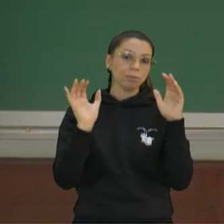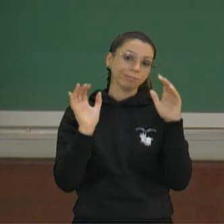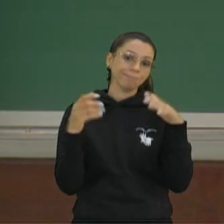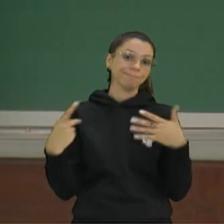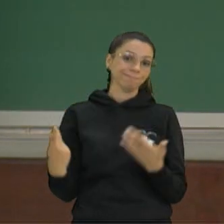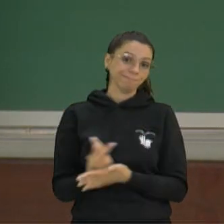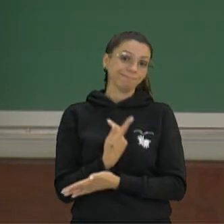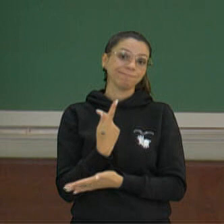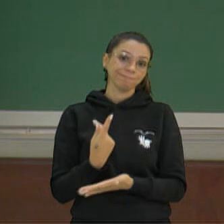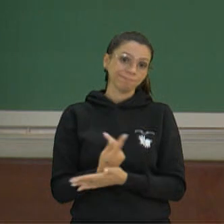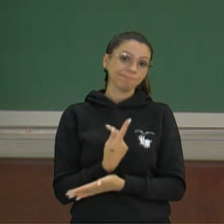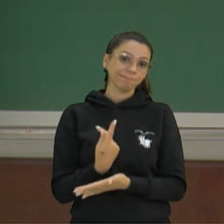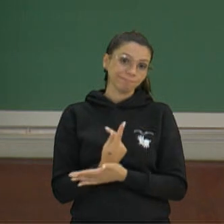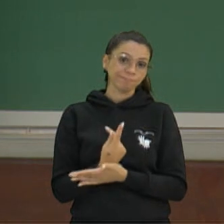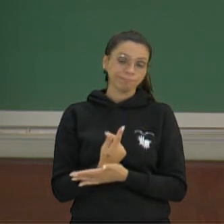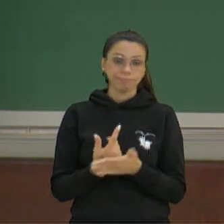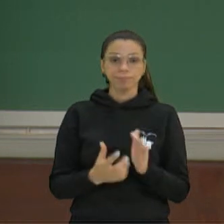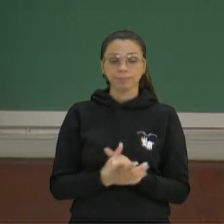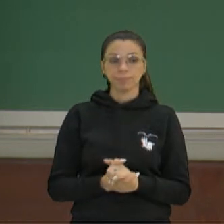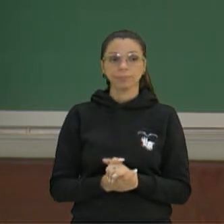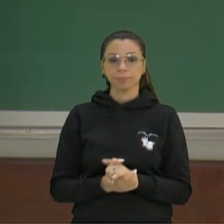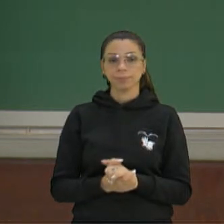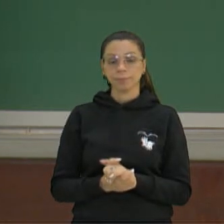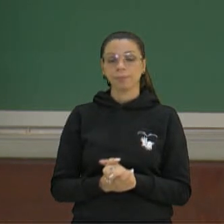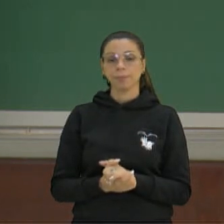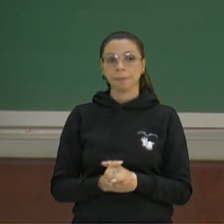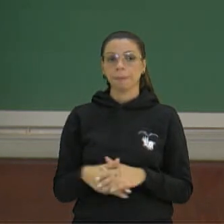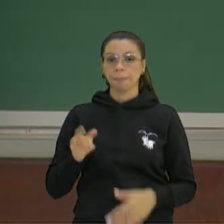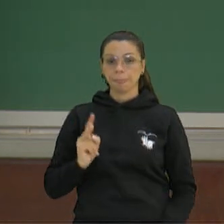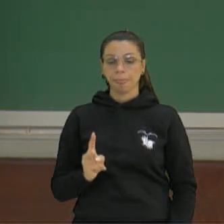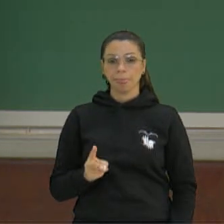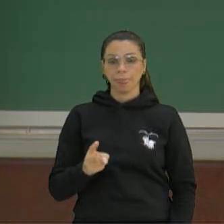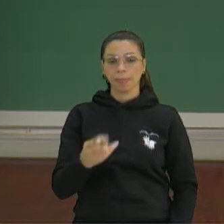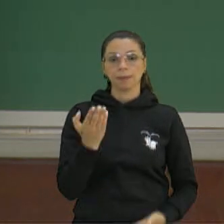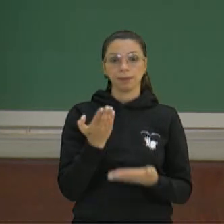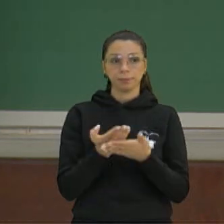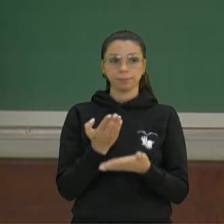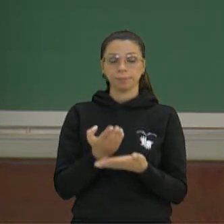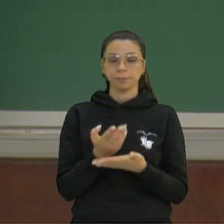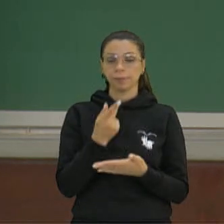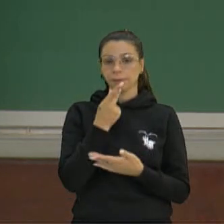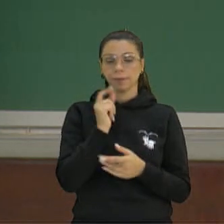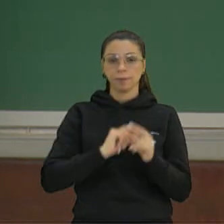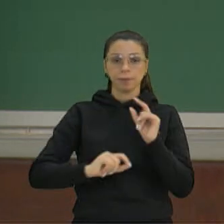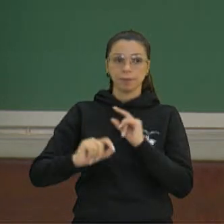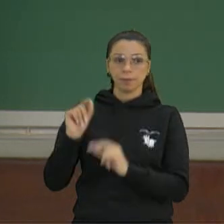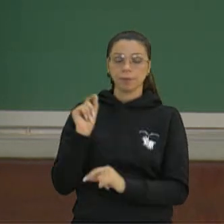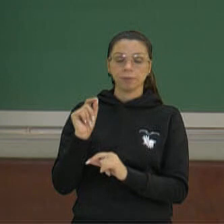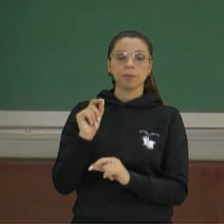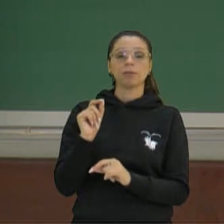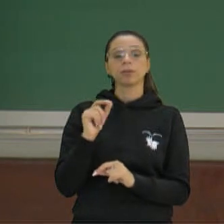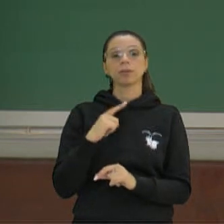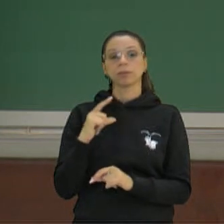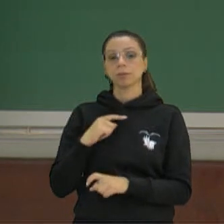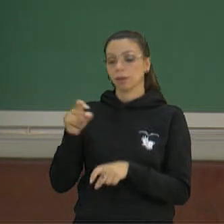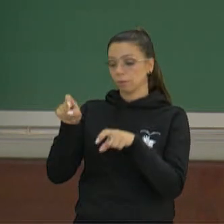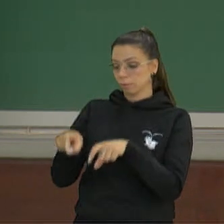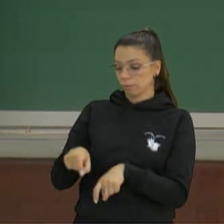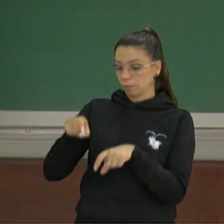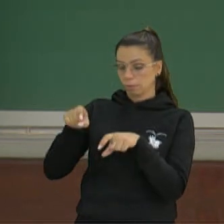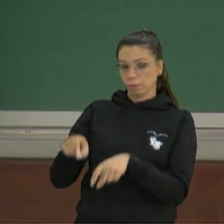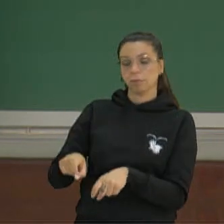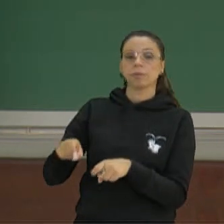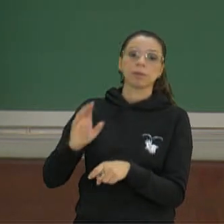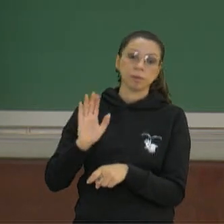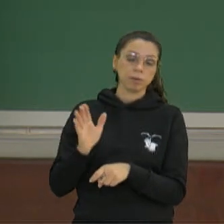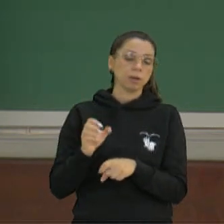alternativa também, né, está incorreta. Então, seguindo aqui a nossa aula, né, falando um pouquinho de agricultura, a professora já falou